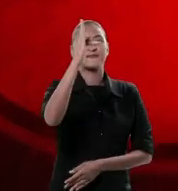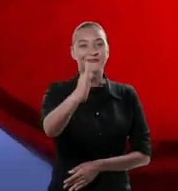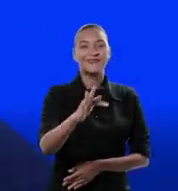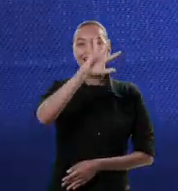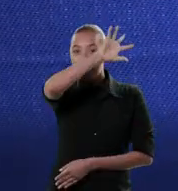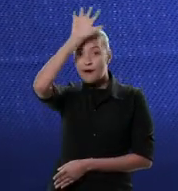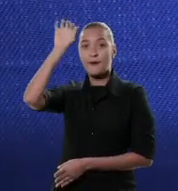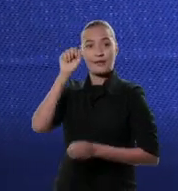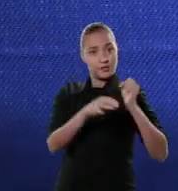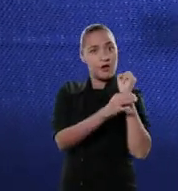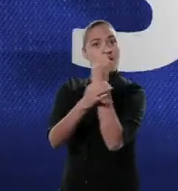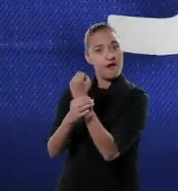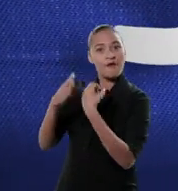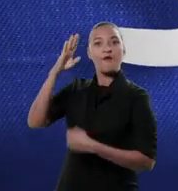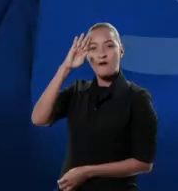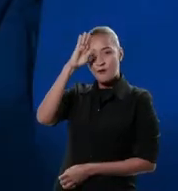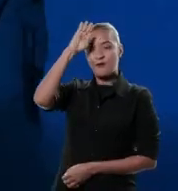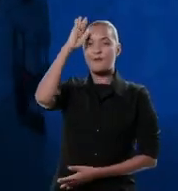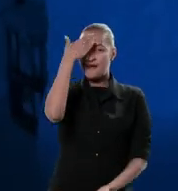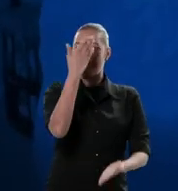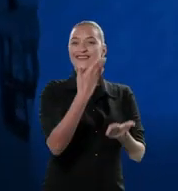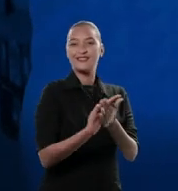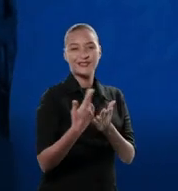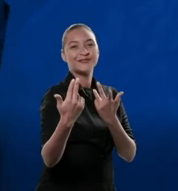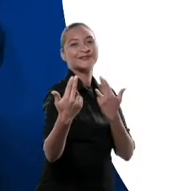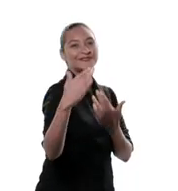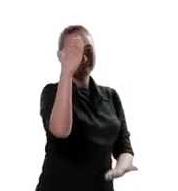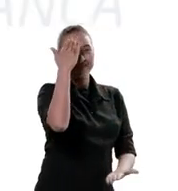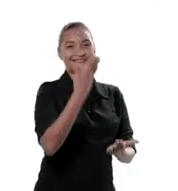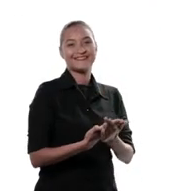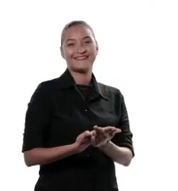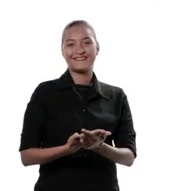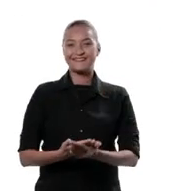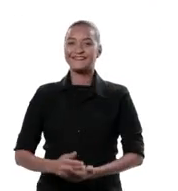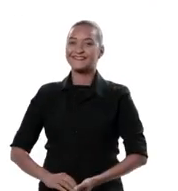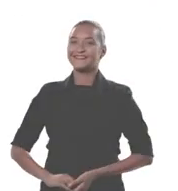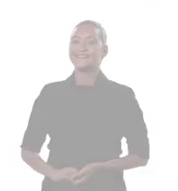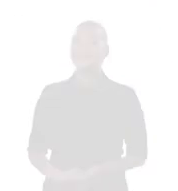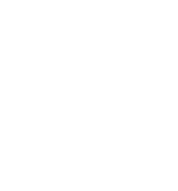futuro. O Amazonas com o mar está seguro. Eu acredito e pode acreditar.